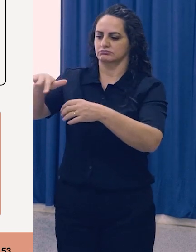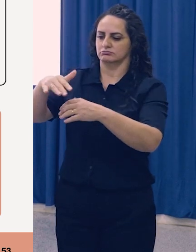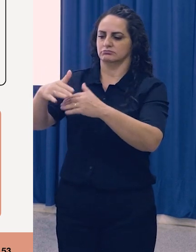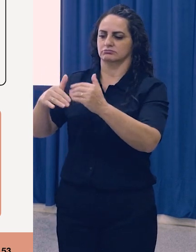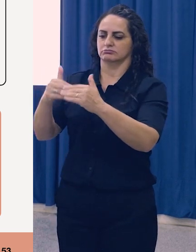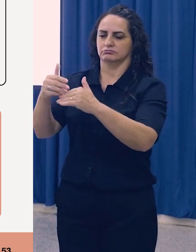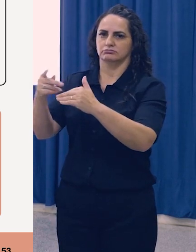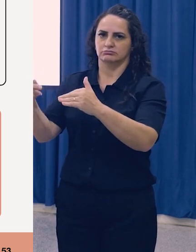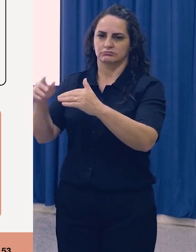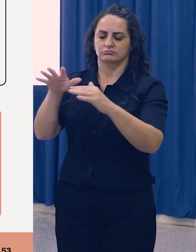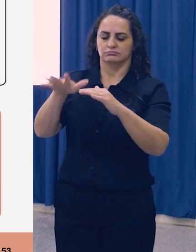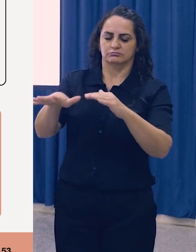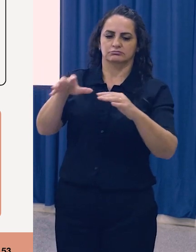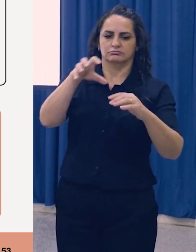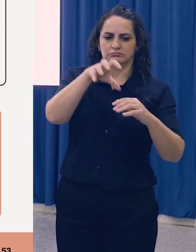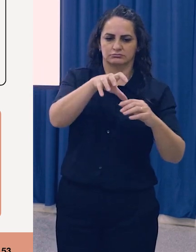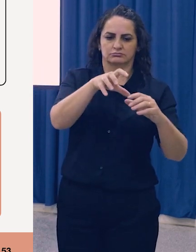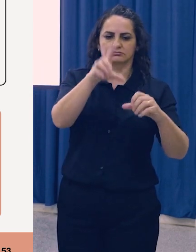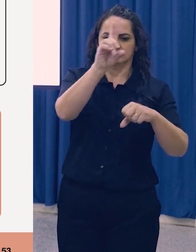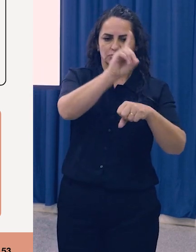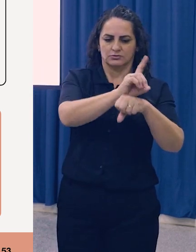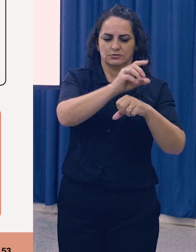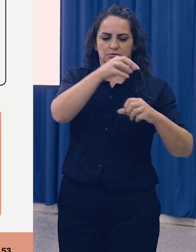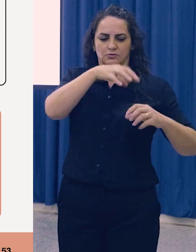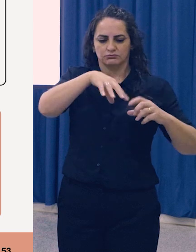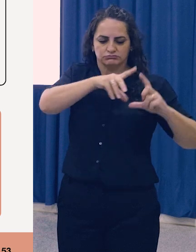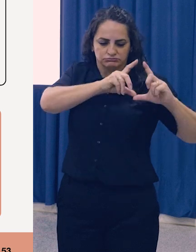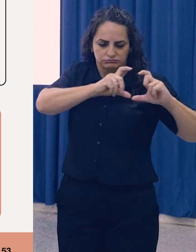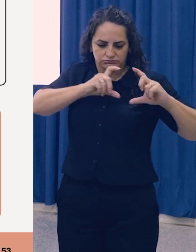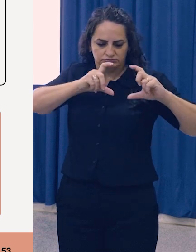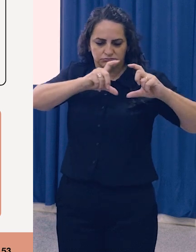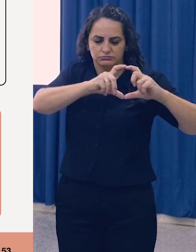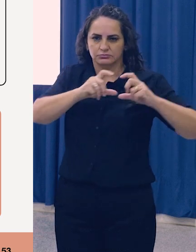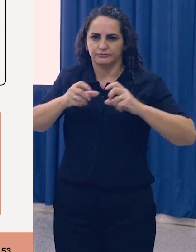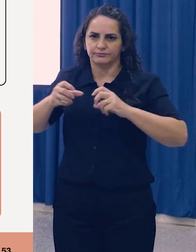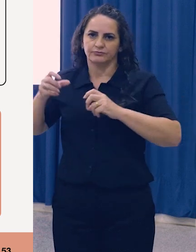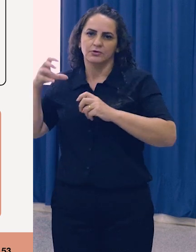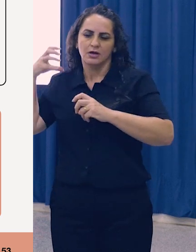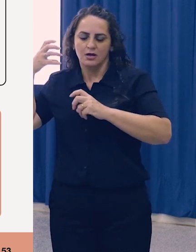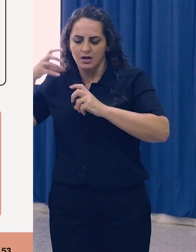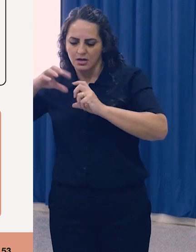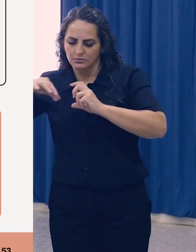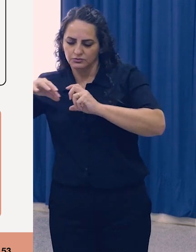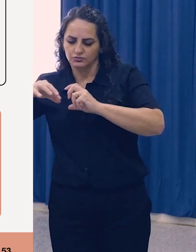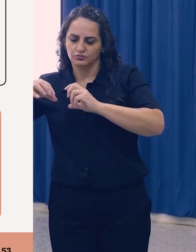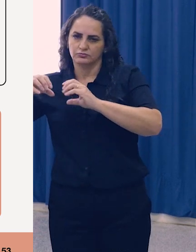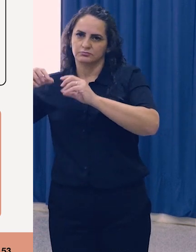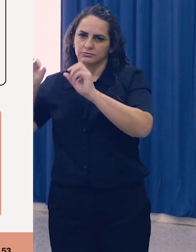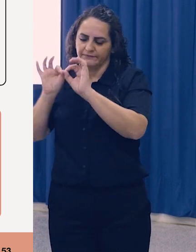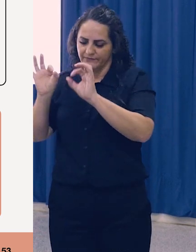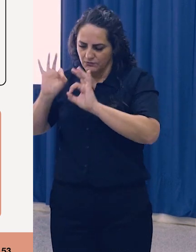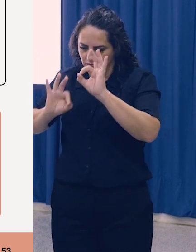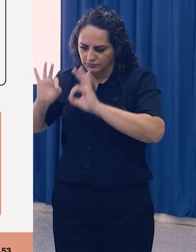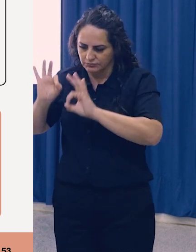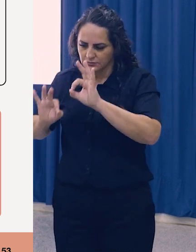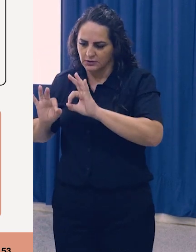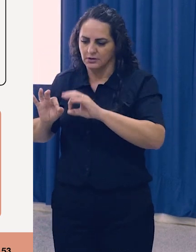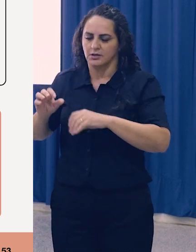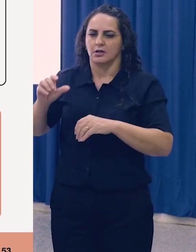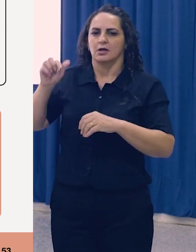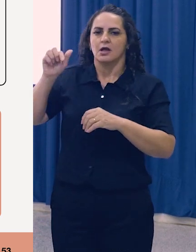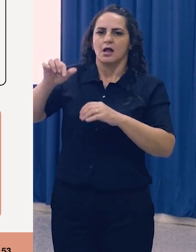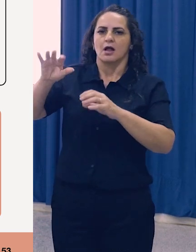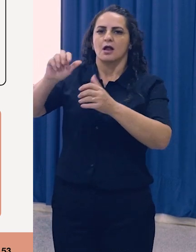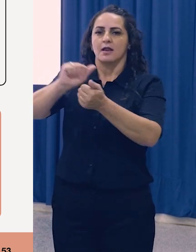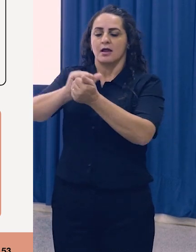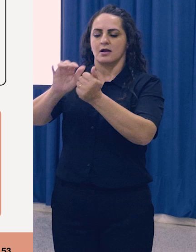Produção, direção, fotografia, arte, som, edição. Então, na equipe de arte, temos o diretor de